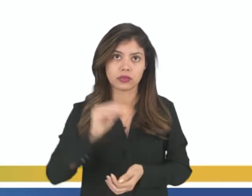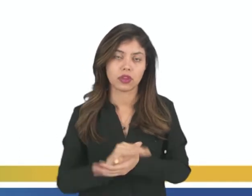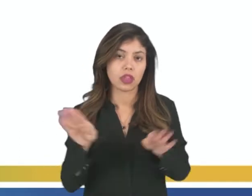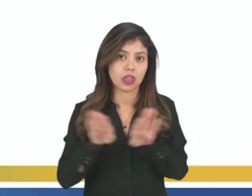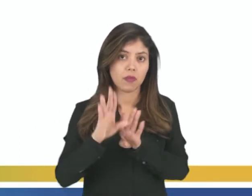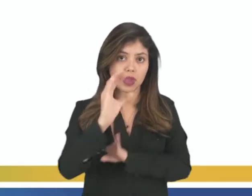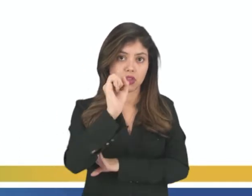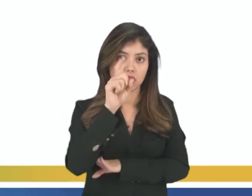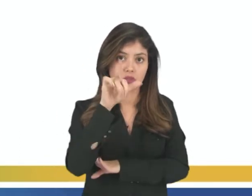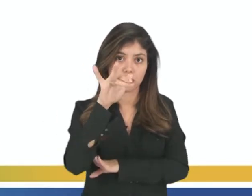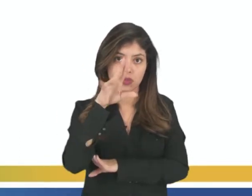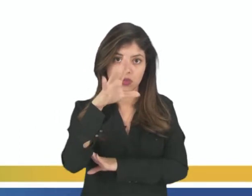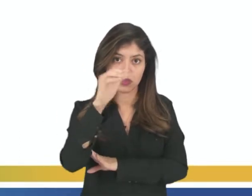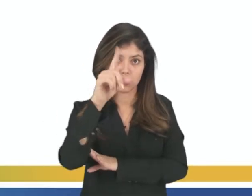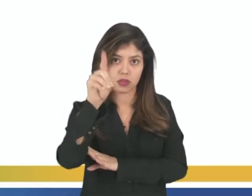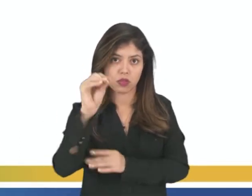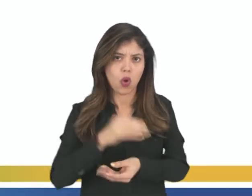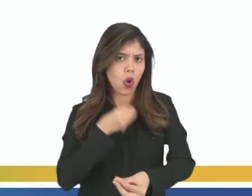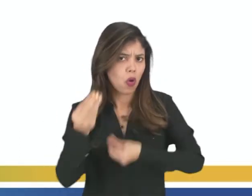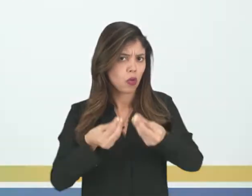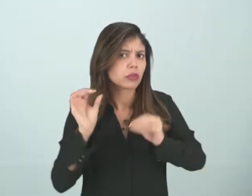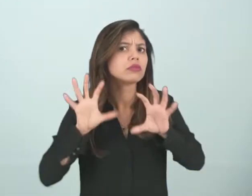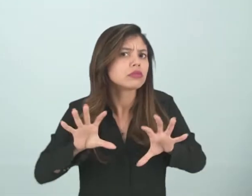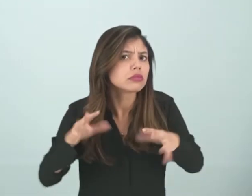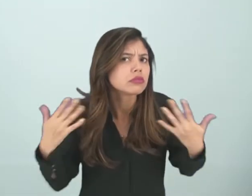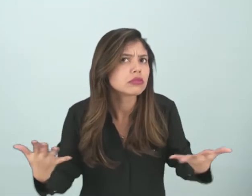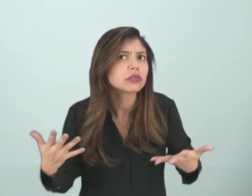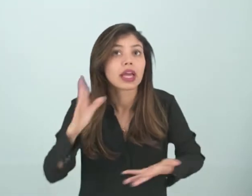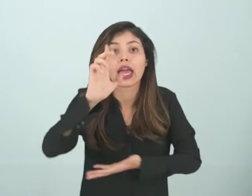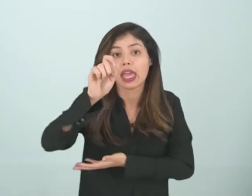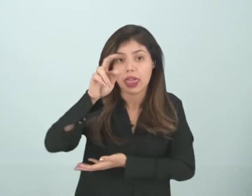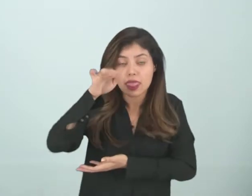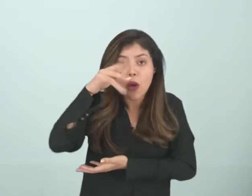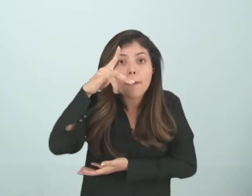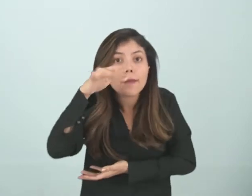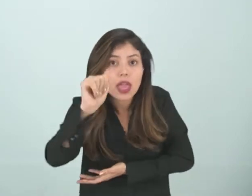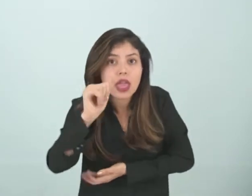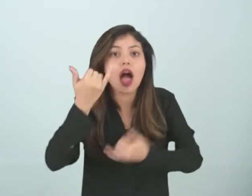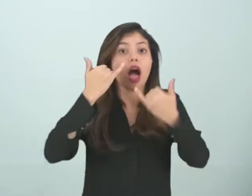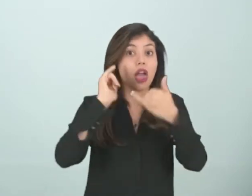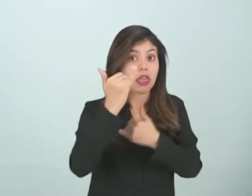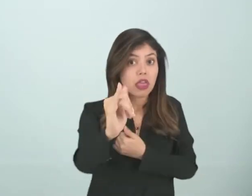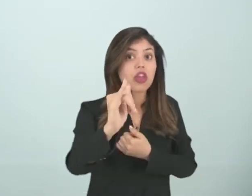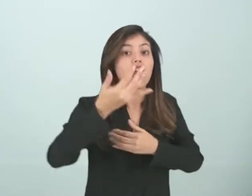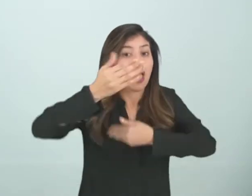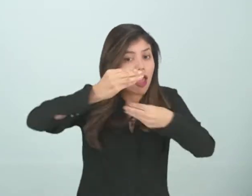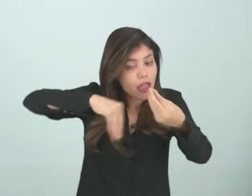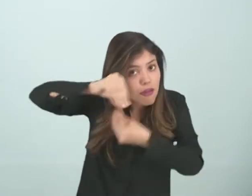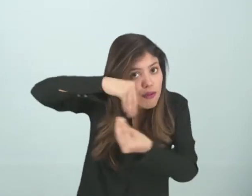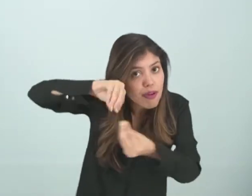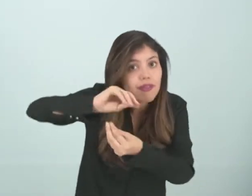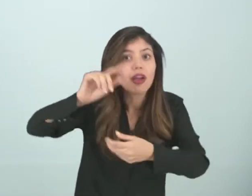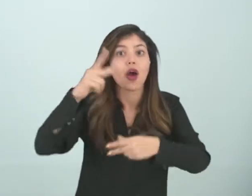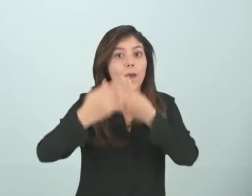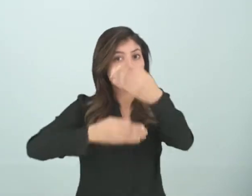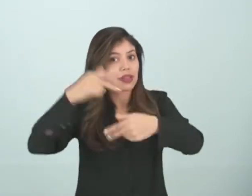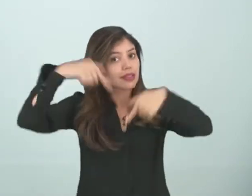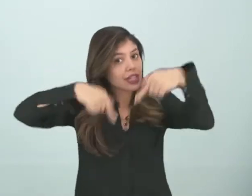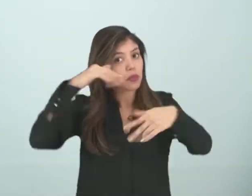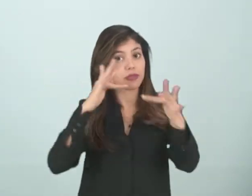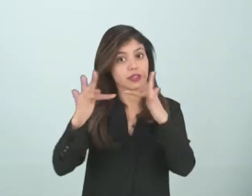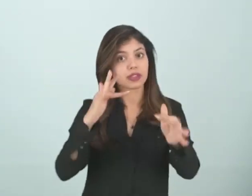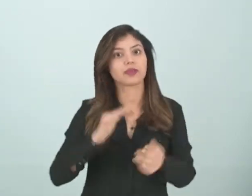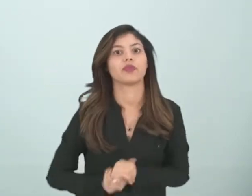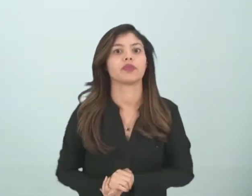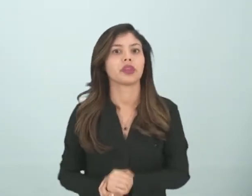de solução. Como assim, professor? Entalpia, nós vimos que é a energia envolvida em um processo químico ou físico. Quando